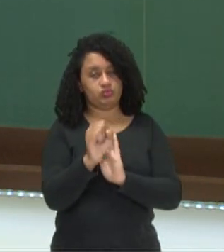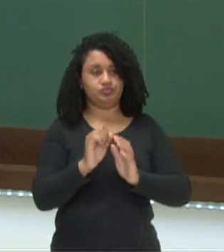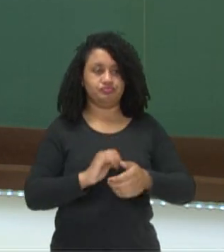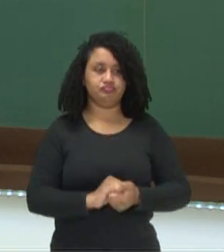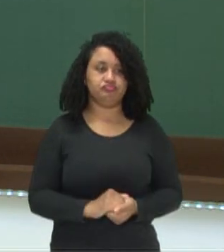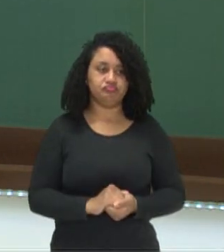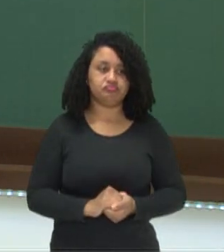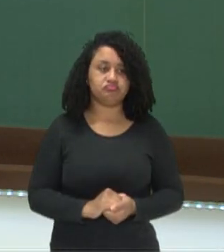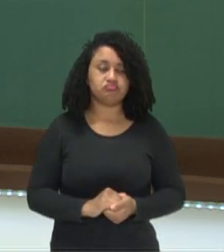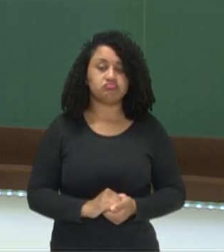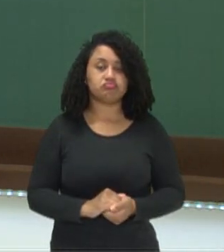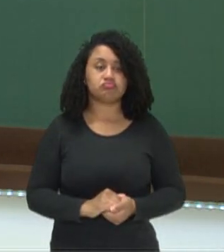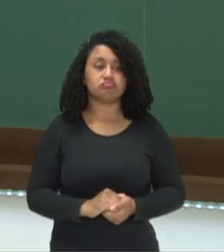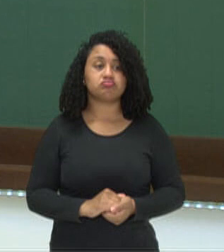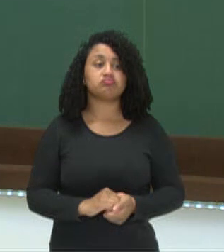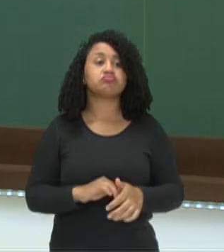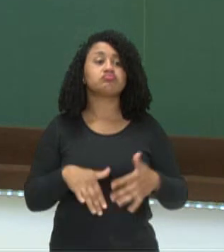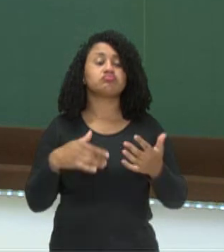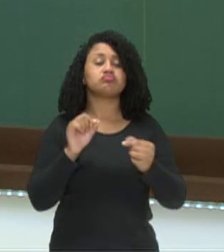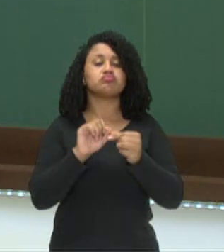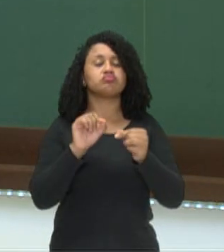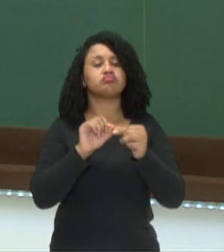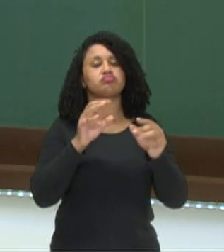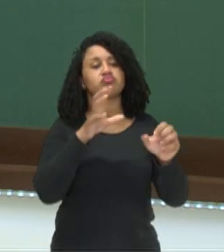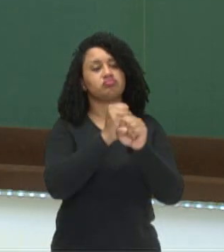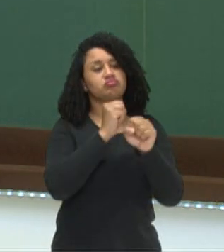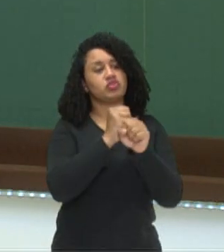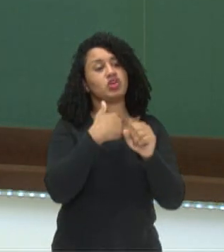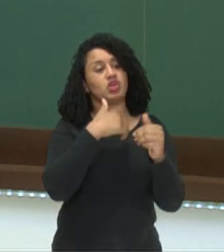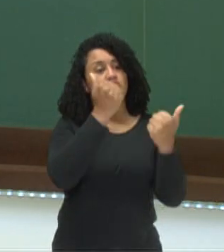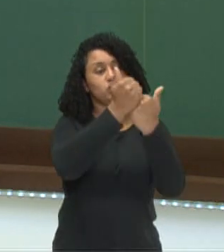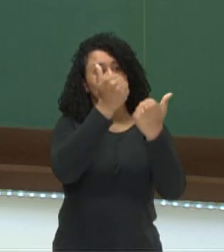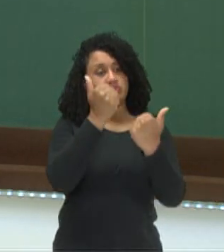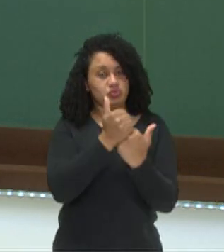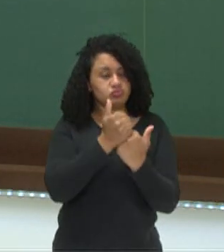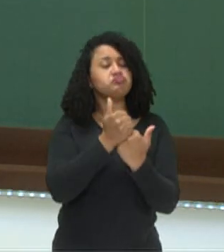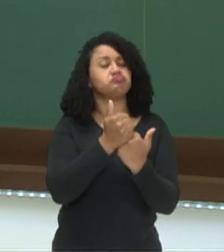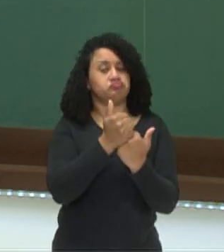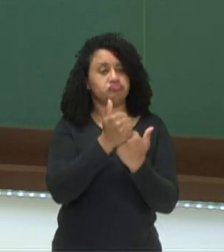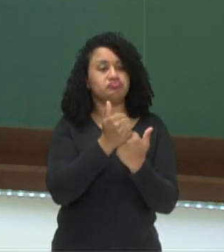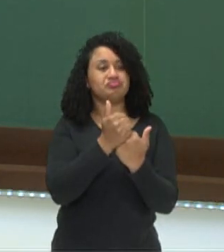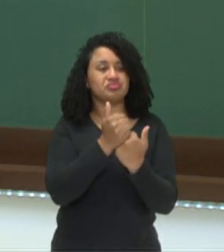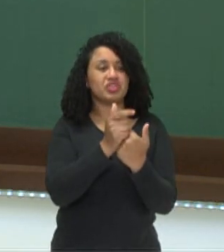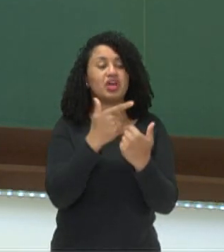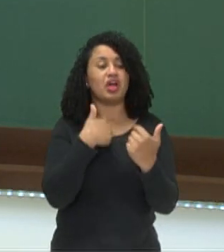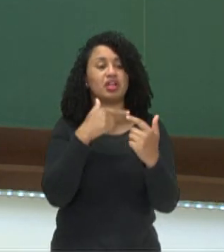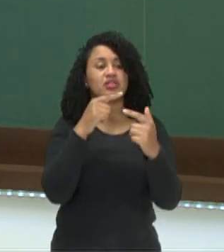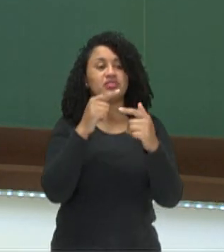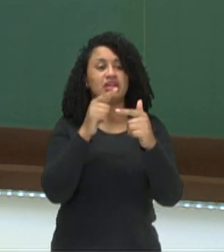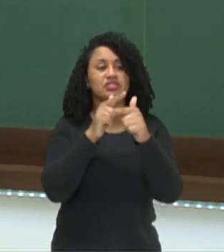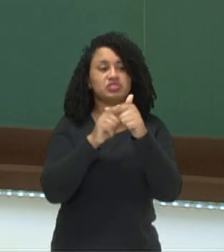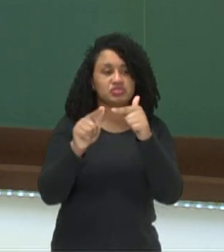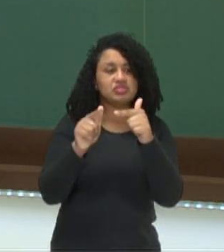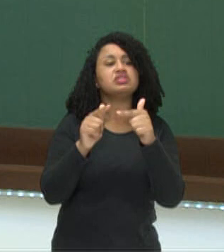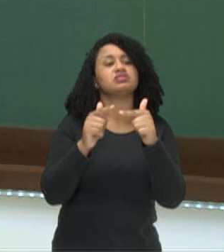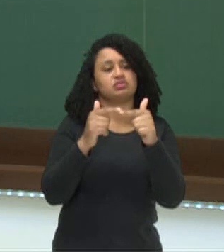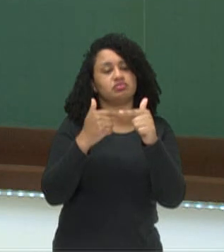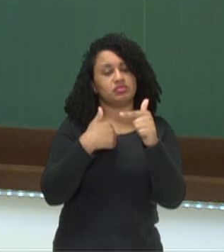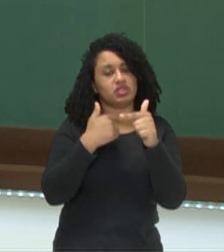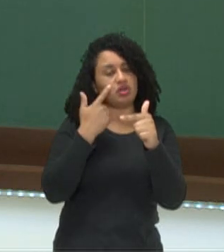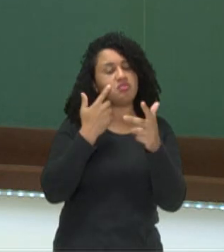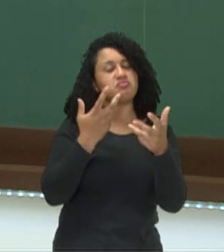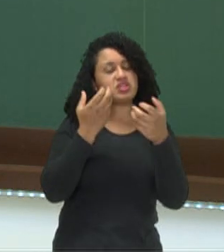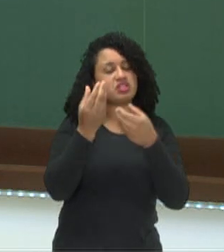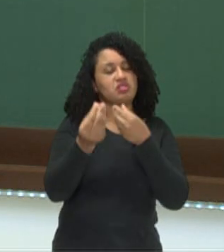8, ok? Aí, para eu saber a soma, é menos B sobre A. Então, menos o B, que